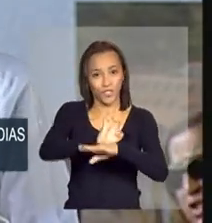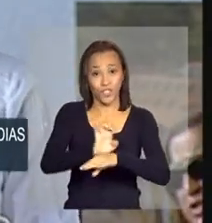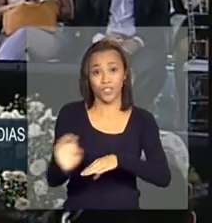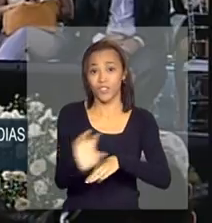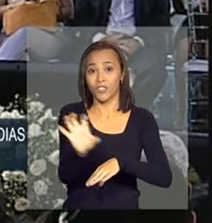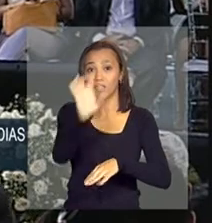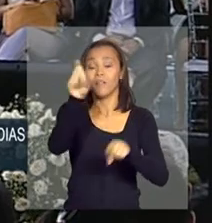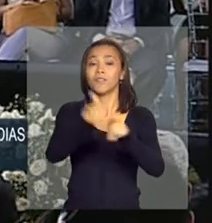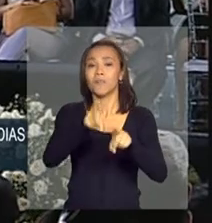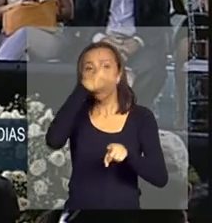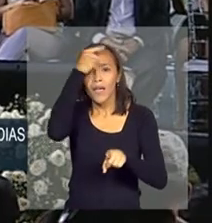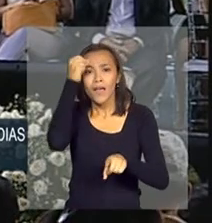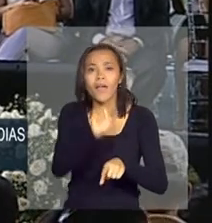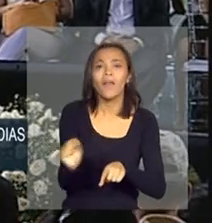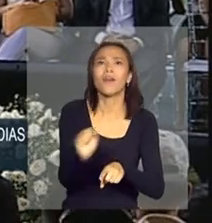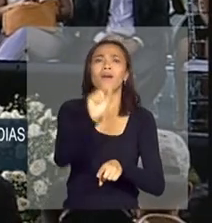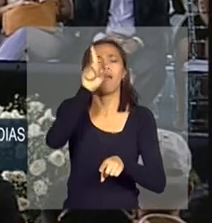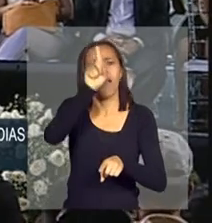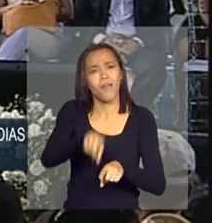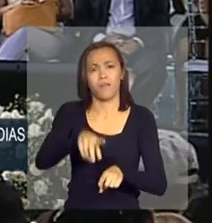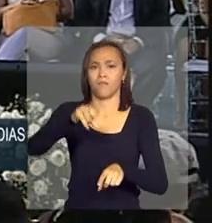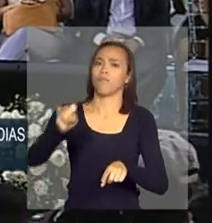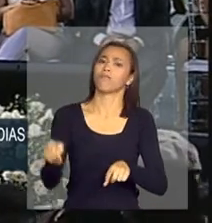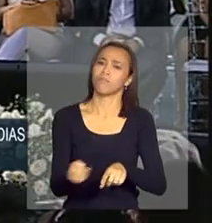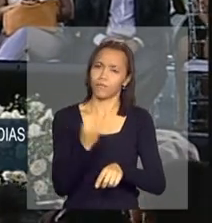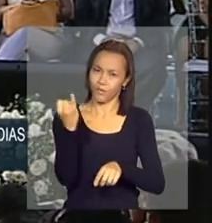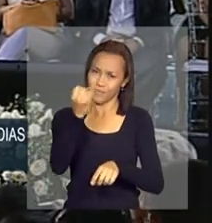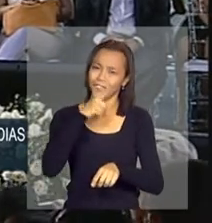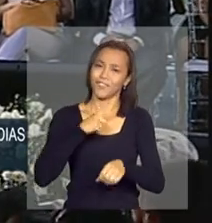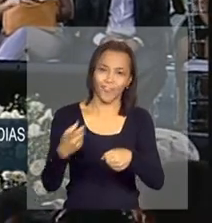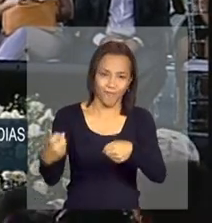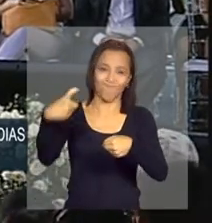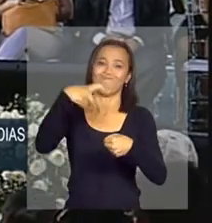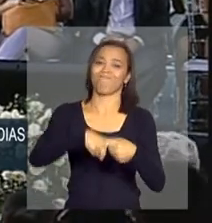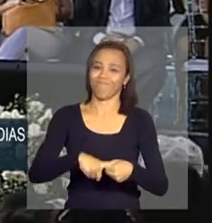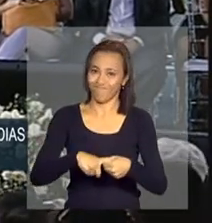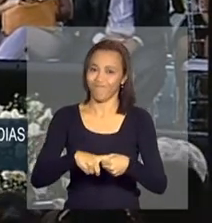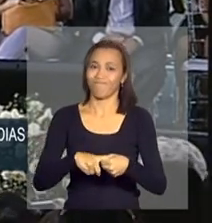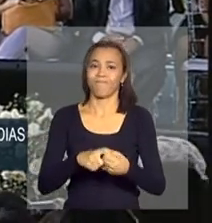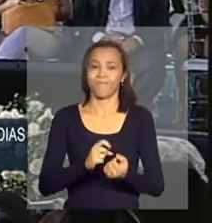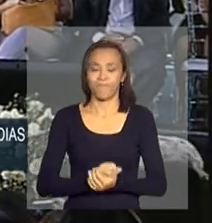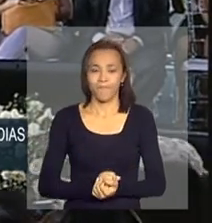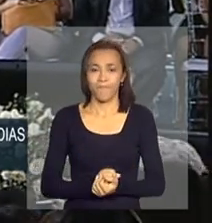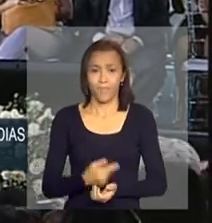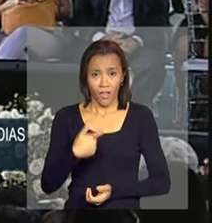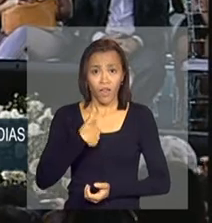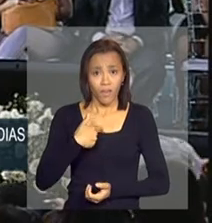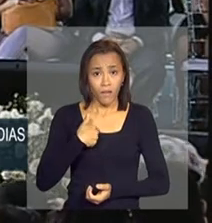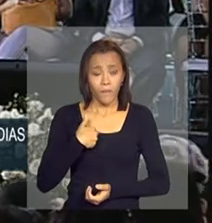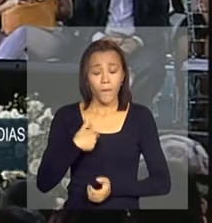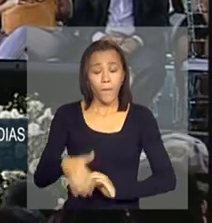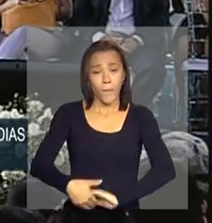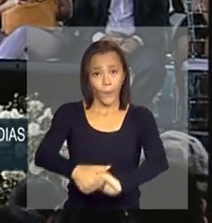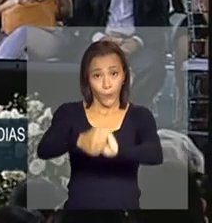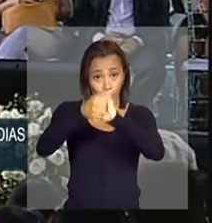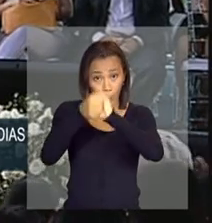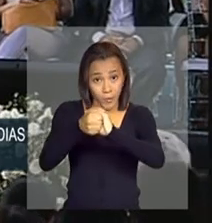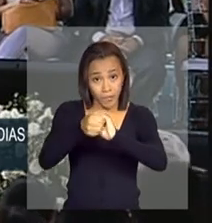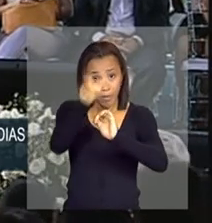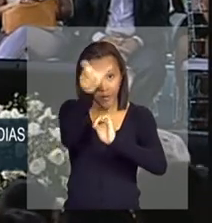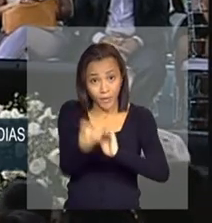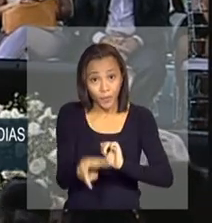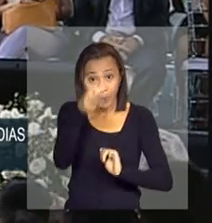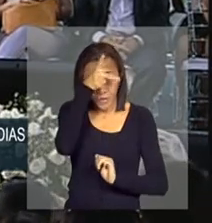e dos Municípios é muito importante ter fácil eu comprimento o